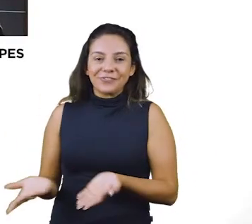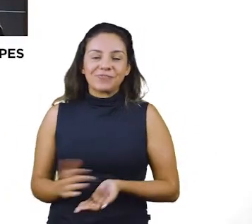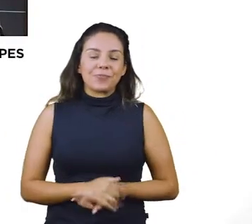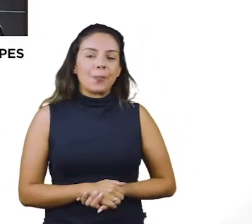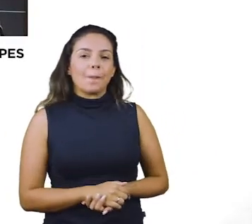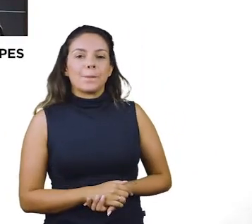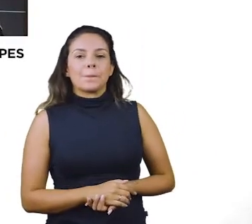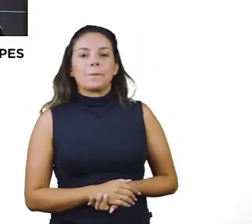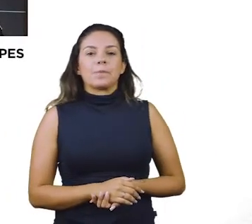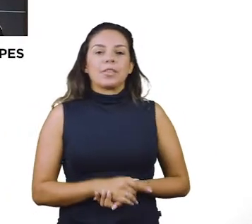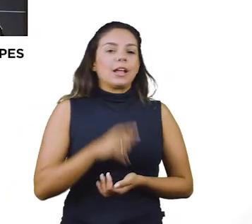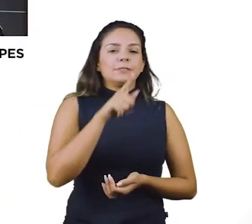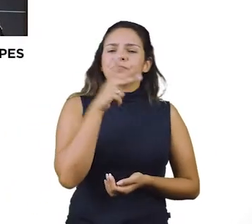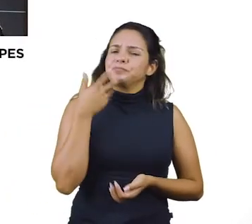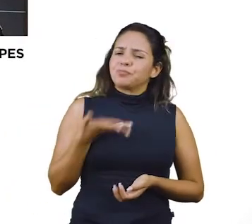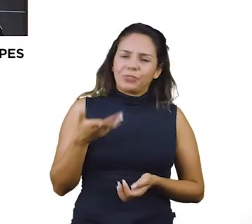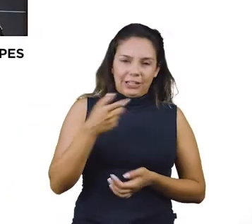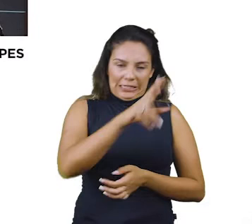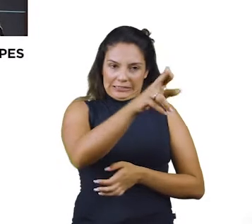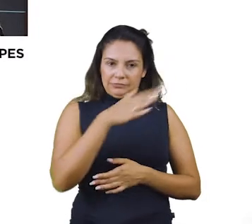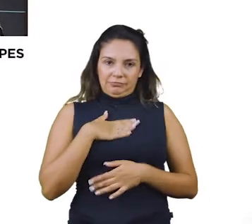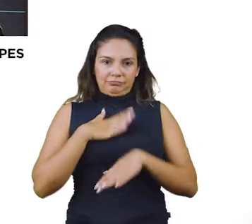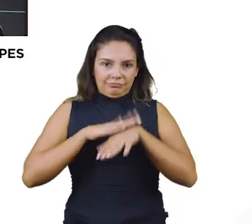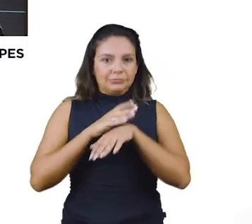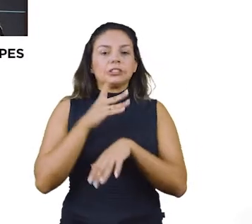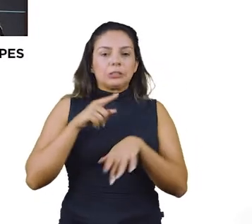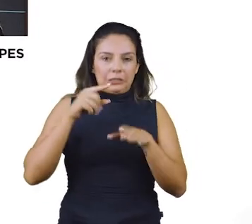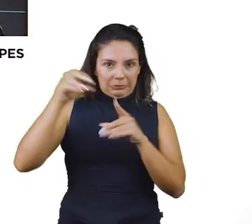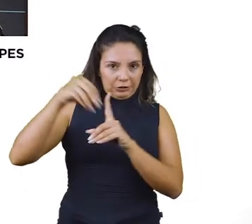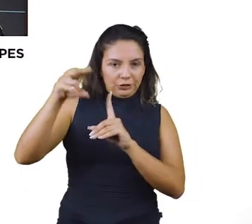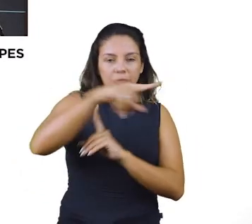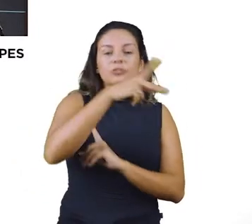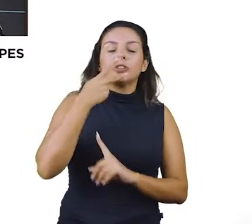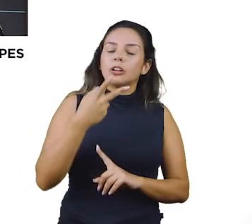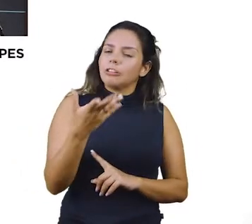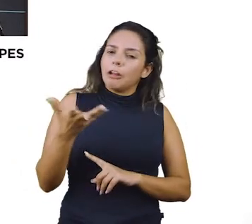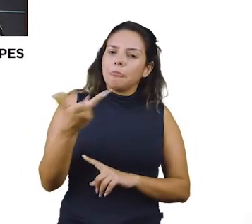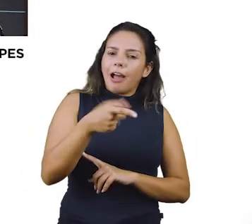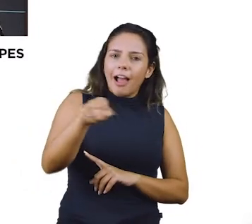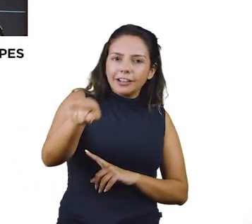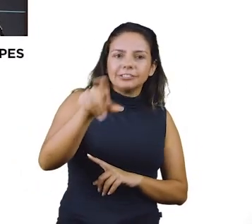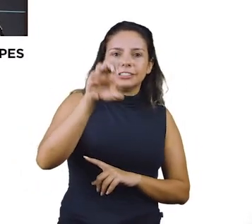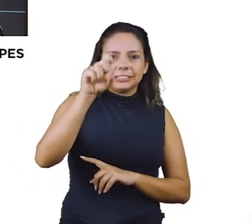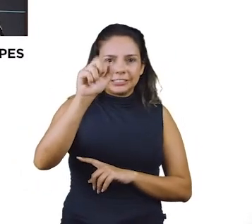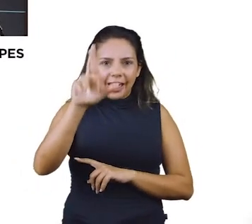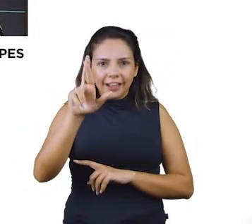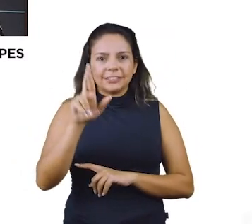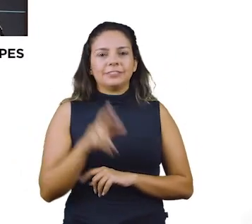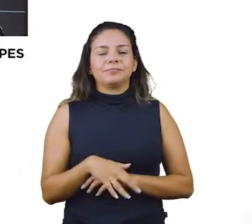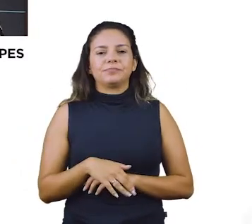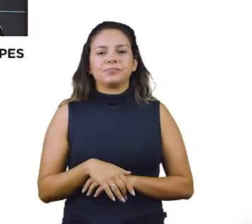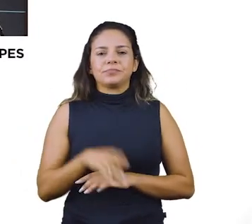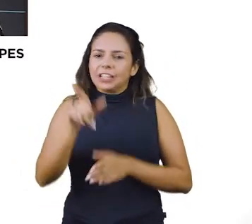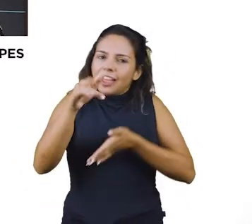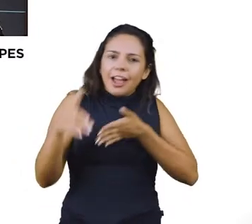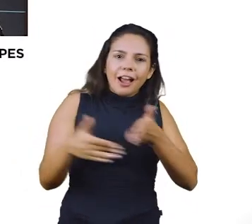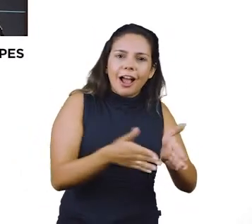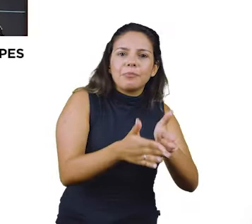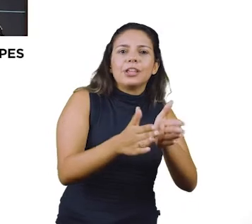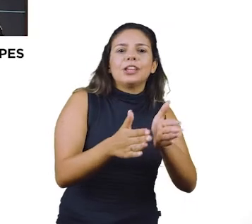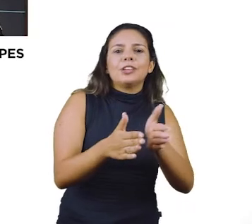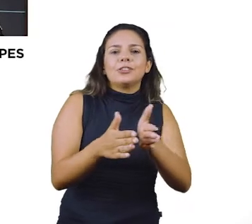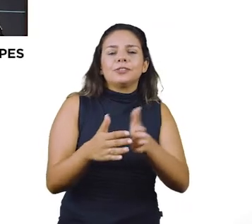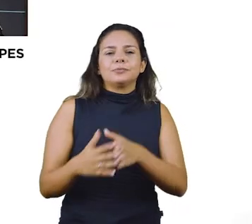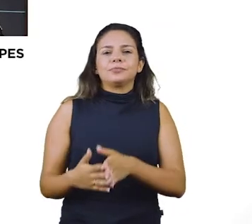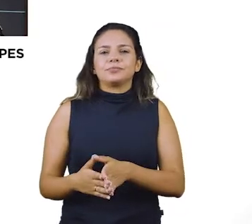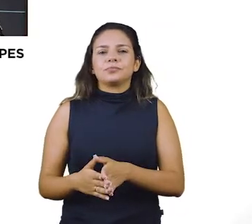agora, teve a sua vida inteira marcada pelo jornalismo, atua no jornalismo e está agora começando a trilhar esse caminho seu, né, cara? Ele está